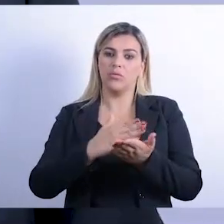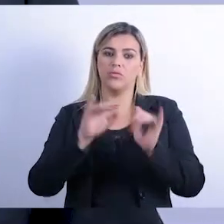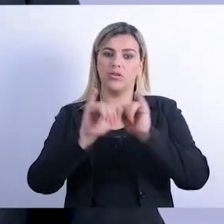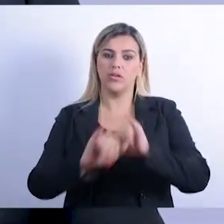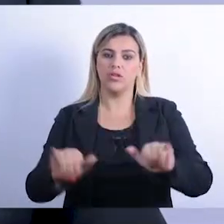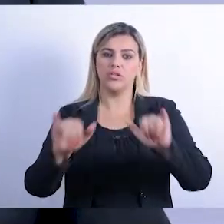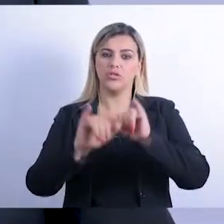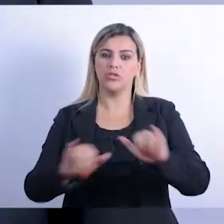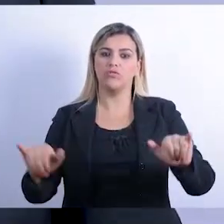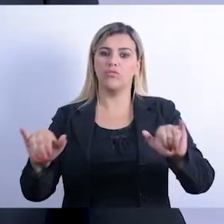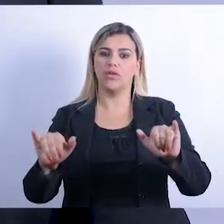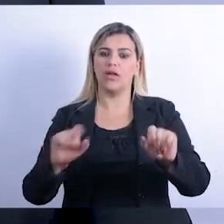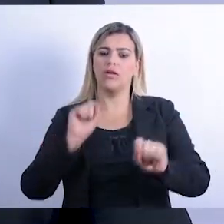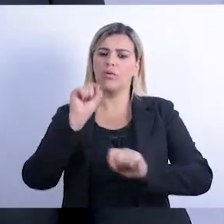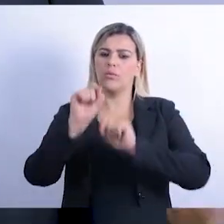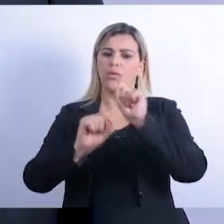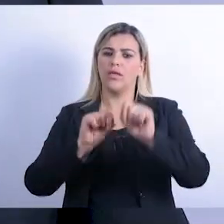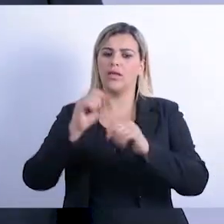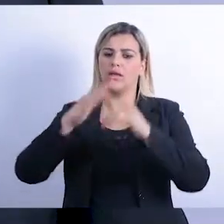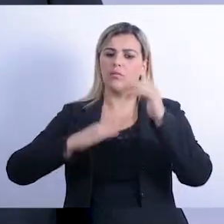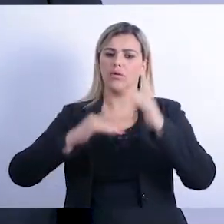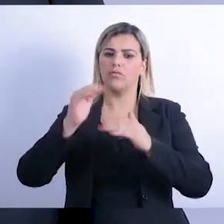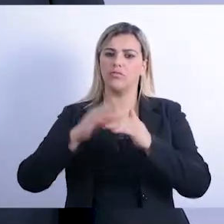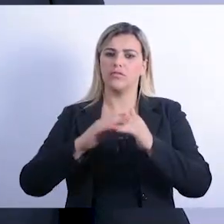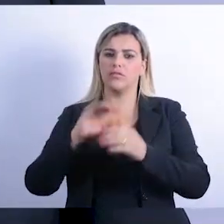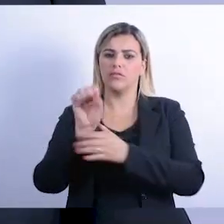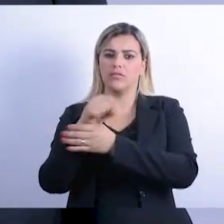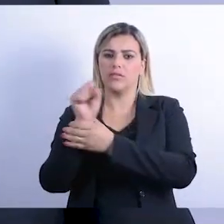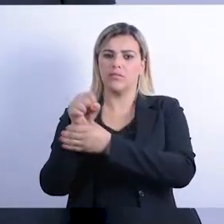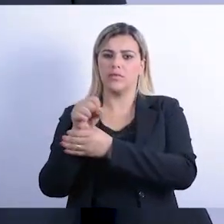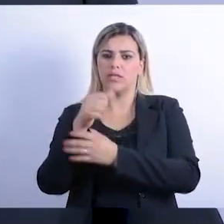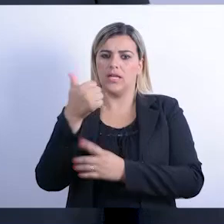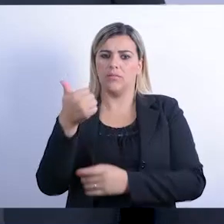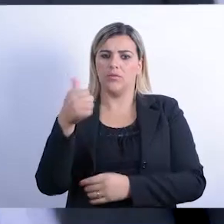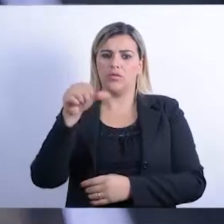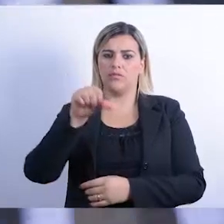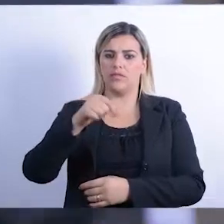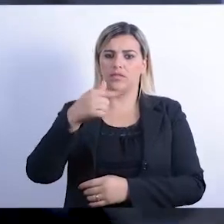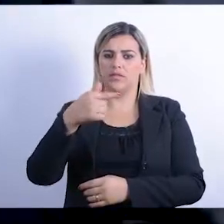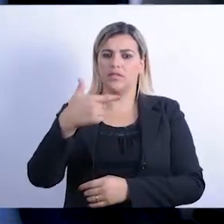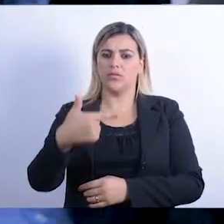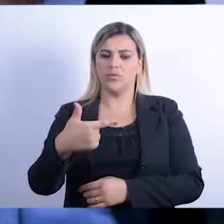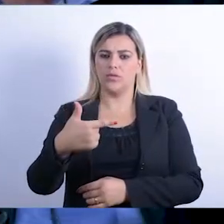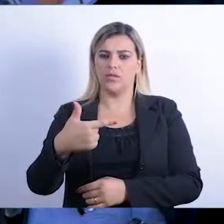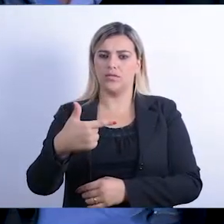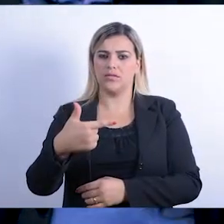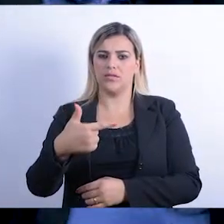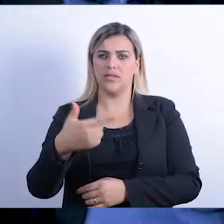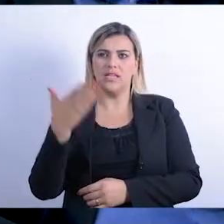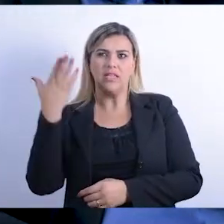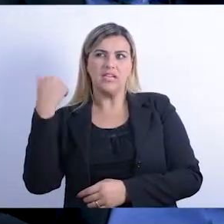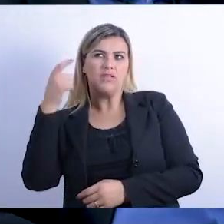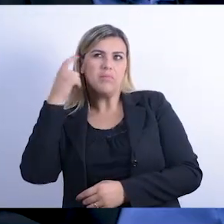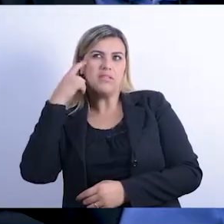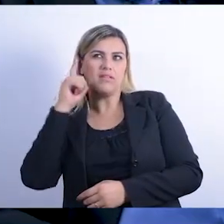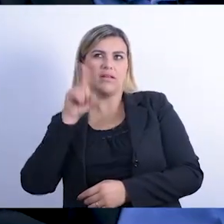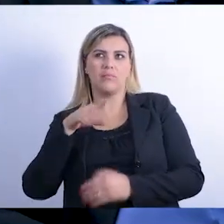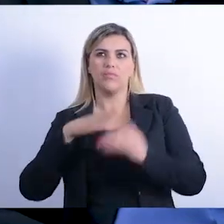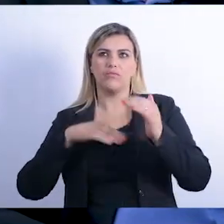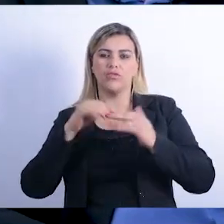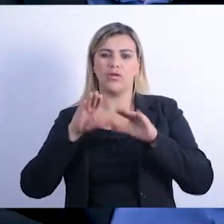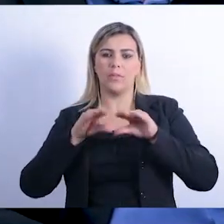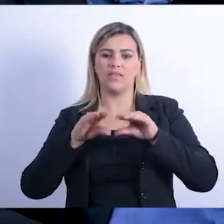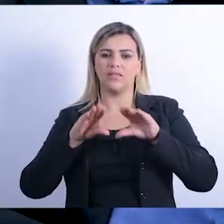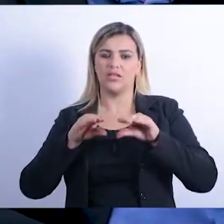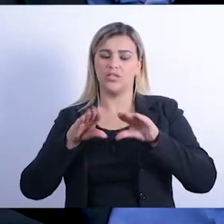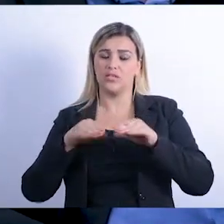que começou então a divulgar um pouco mais o que era fisioterapia em 1972, né? Mudando aquele modelo, né, que é